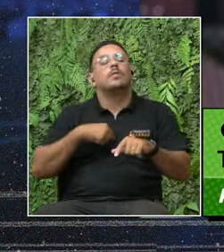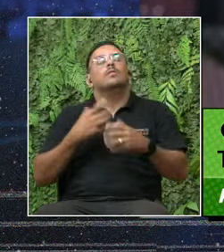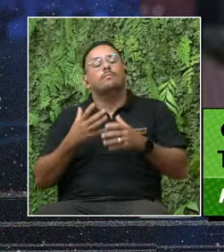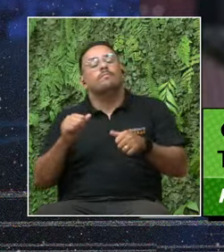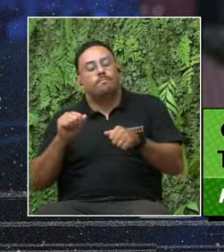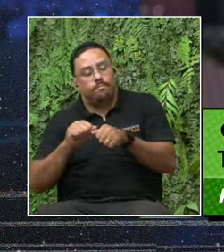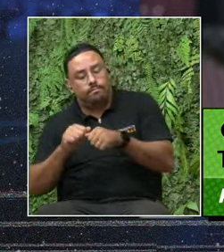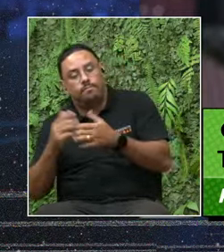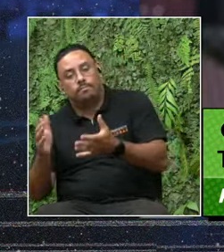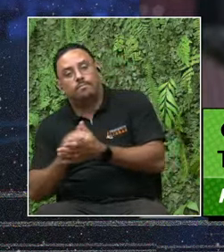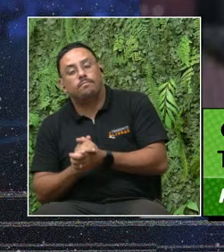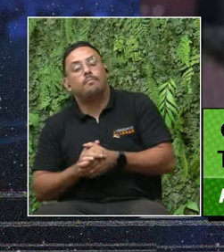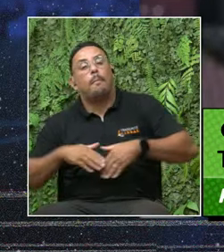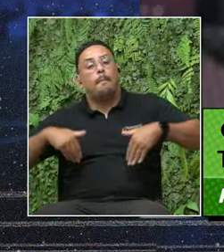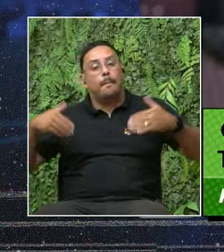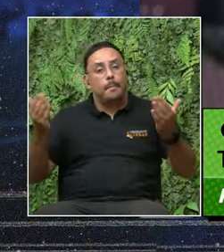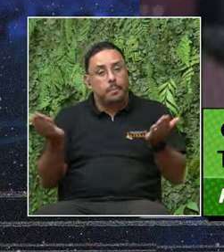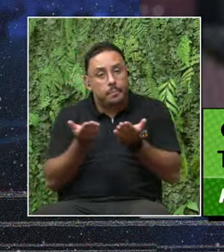preter